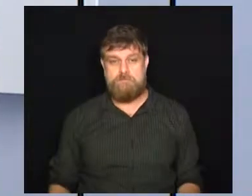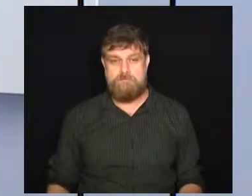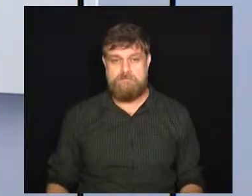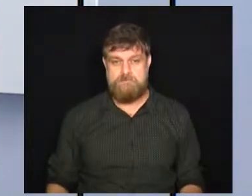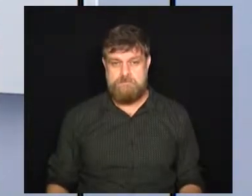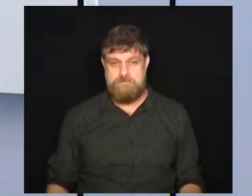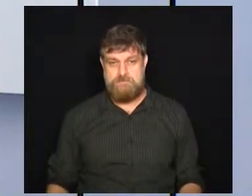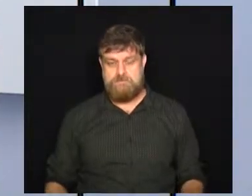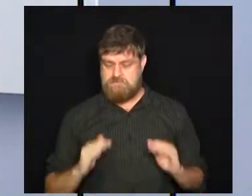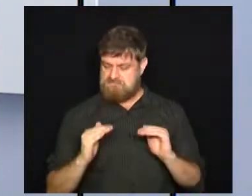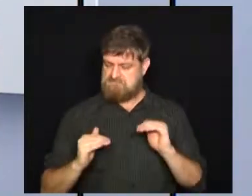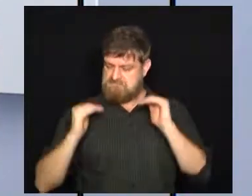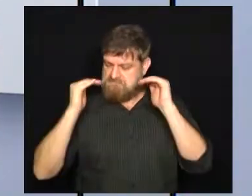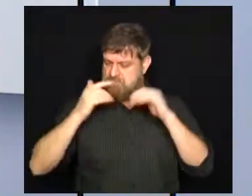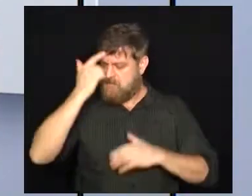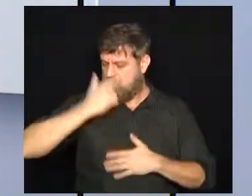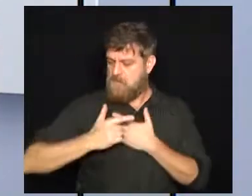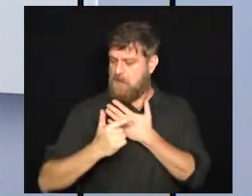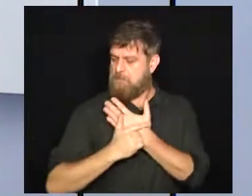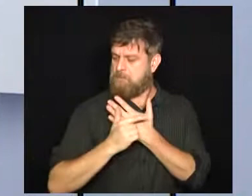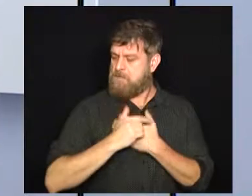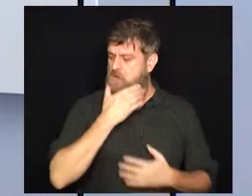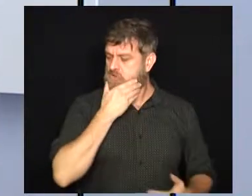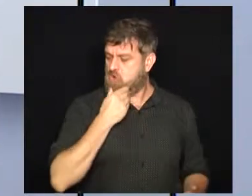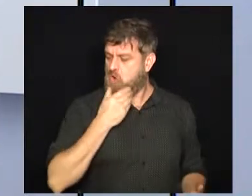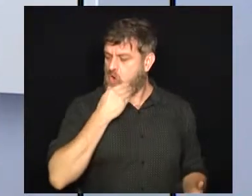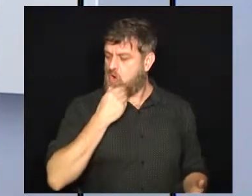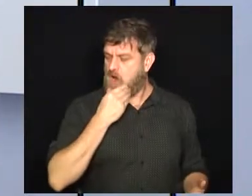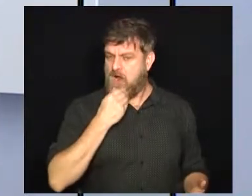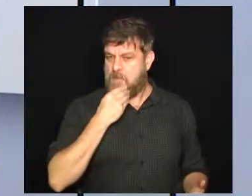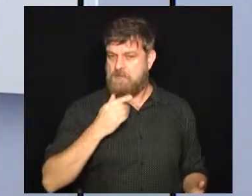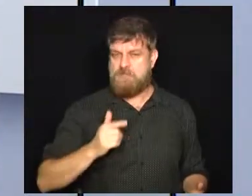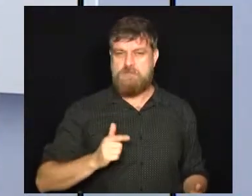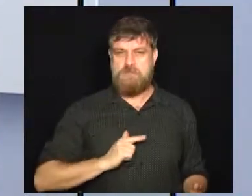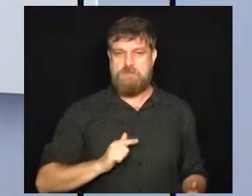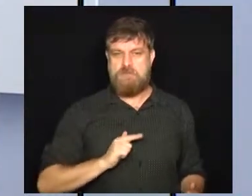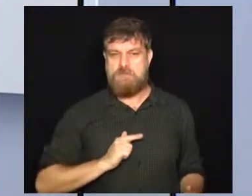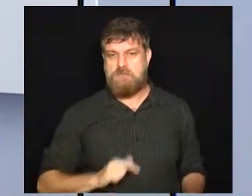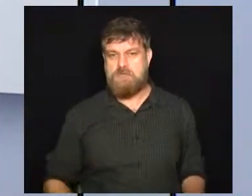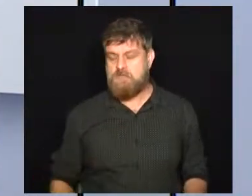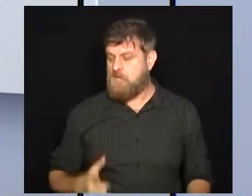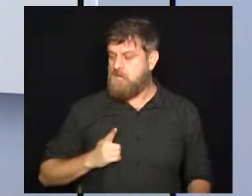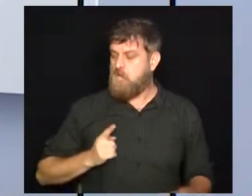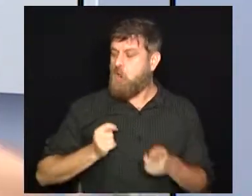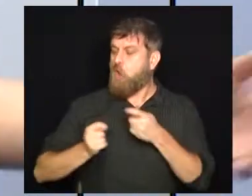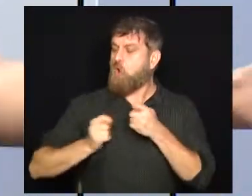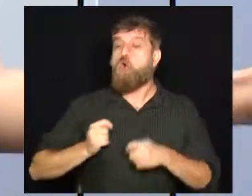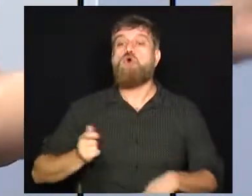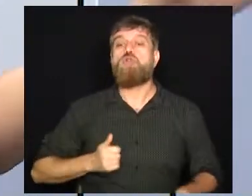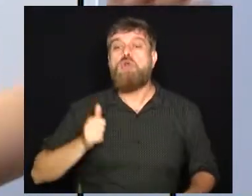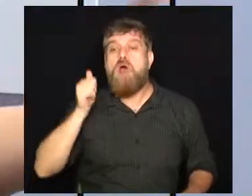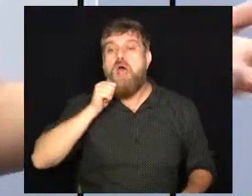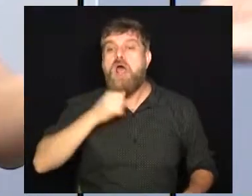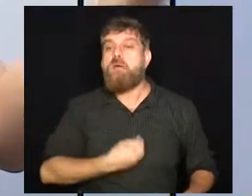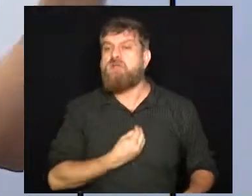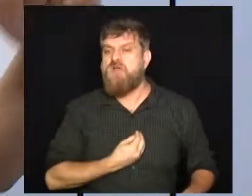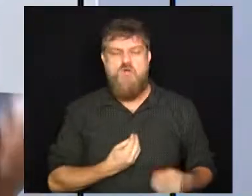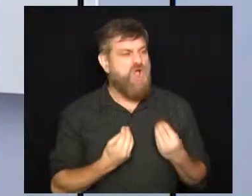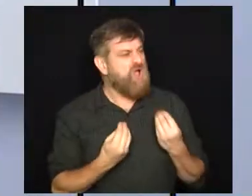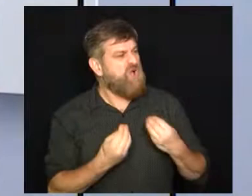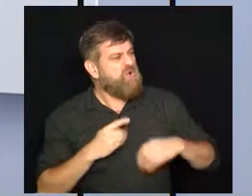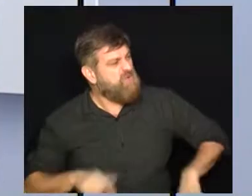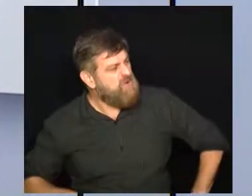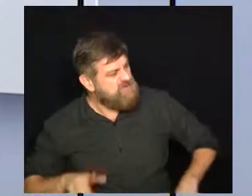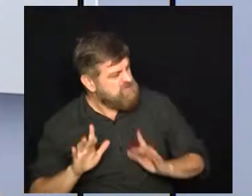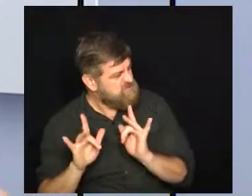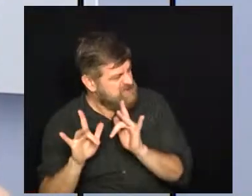faz parte do papel dele enquanto homem, é valorizado o controle sobre a vida da mulher. Como assim você vai deixar sua